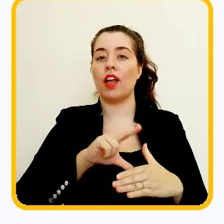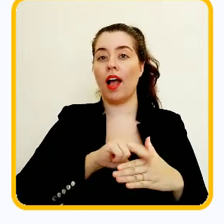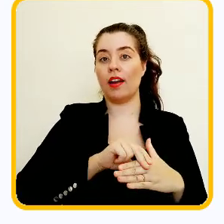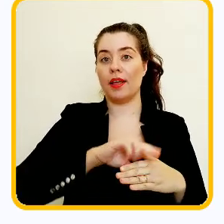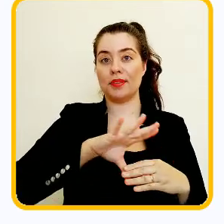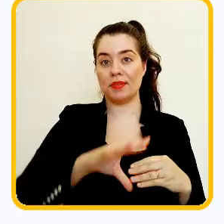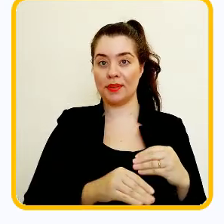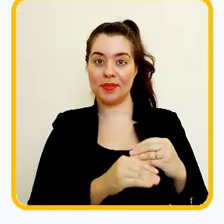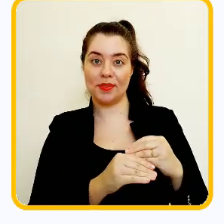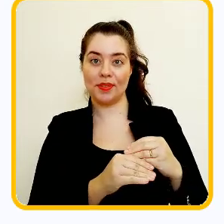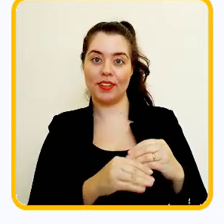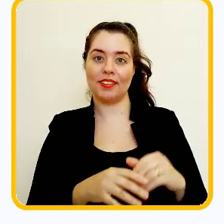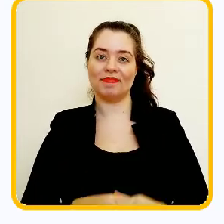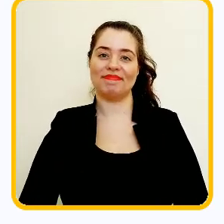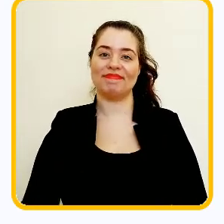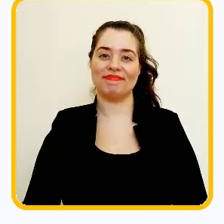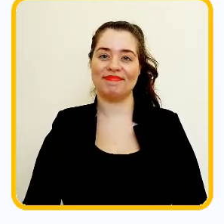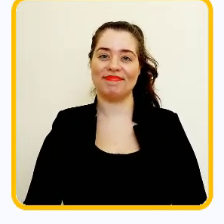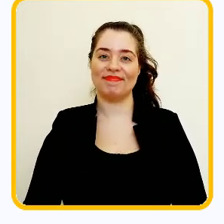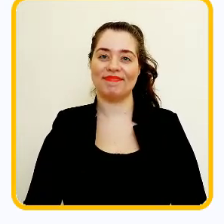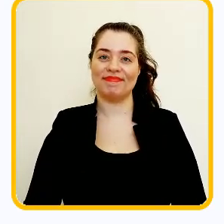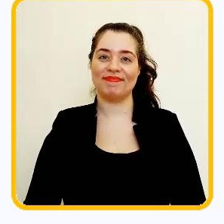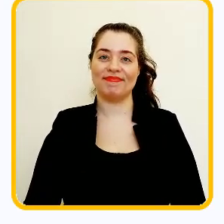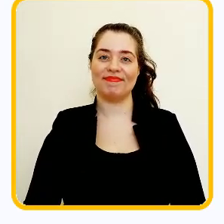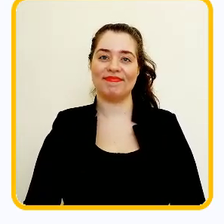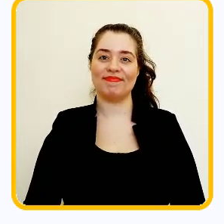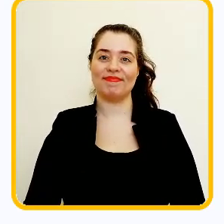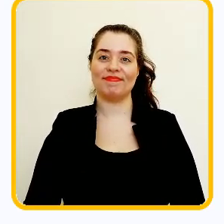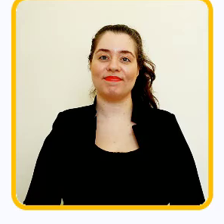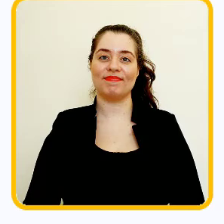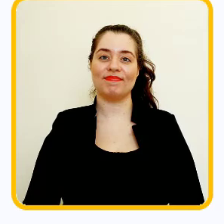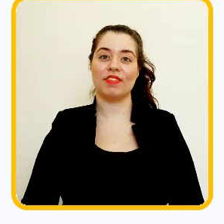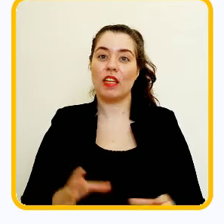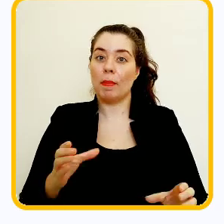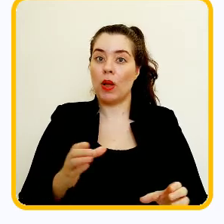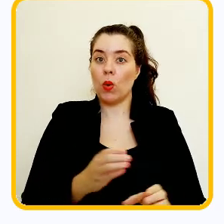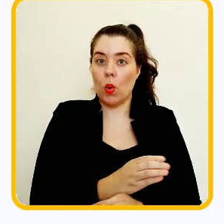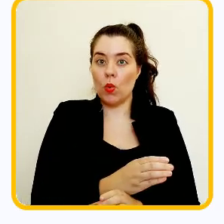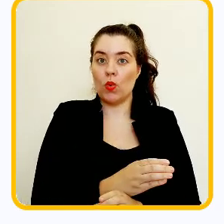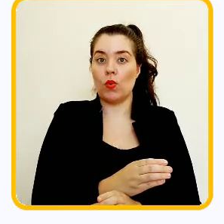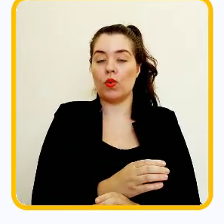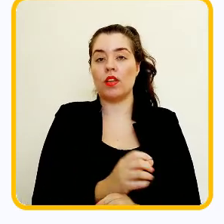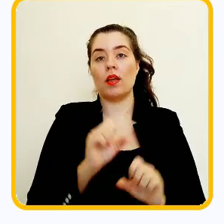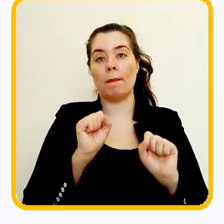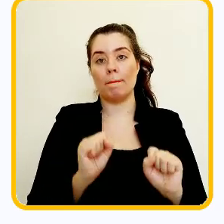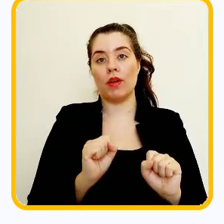E para concluir, clicar em Gravar ou Gravar e acrescentar um novo